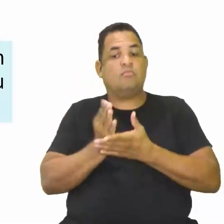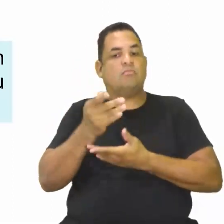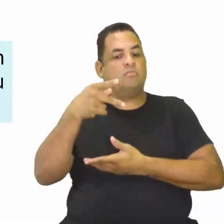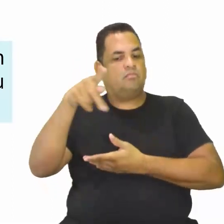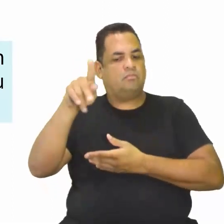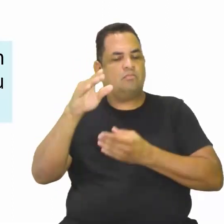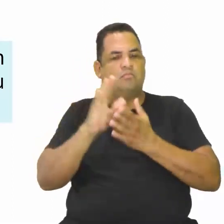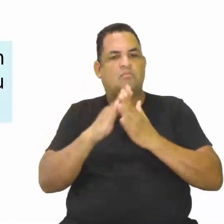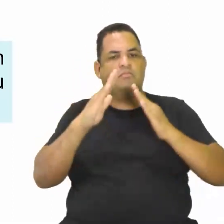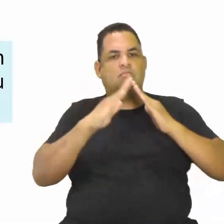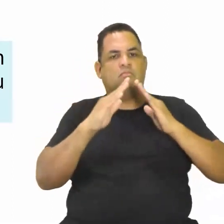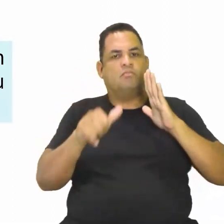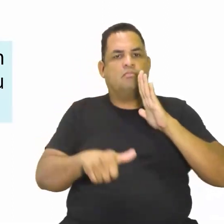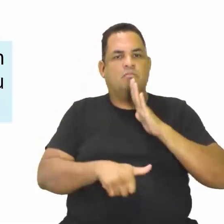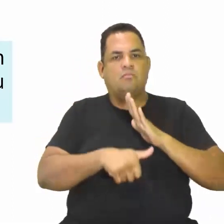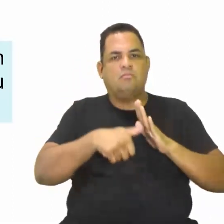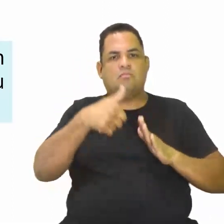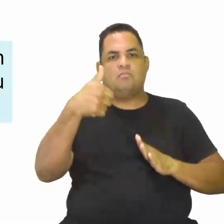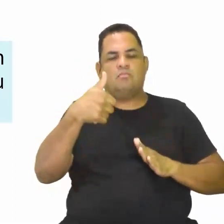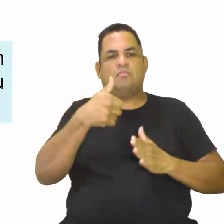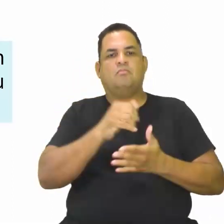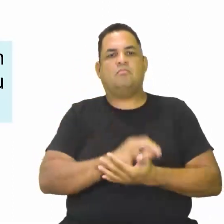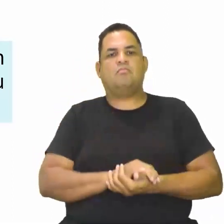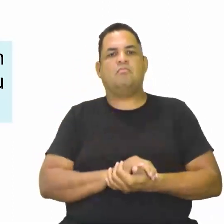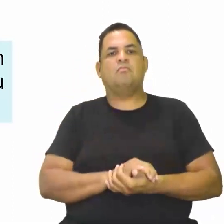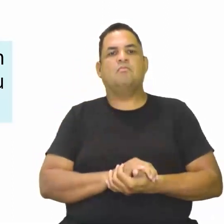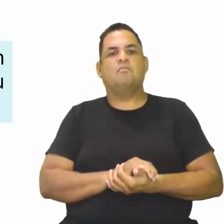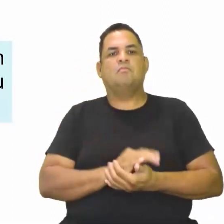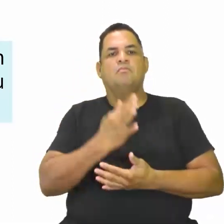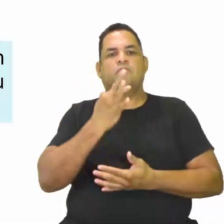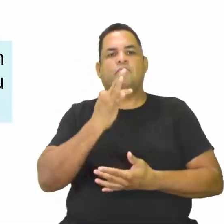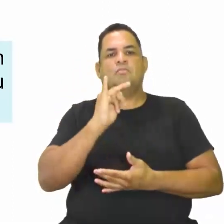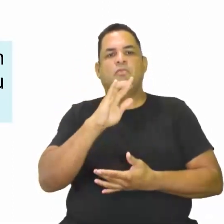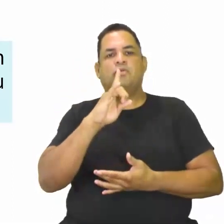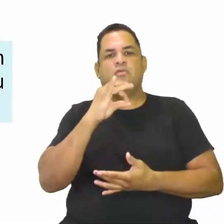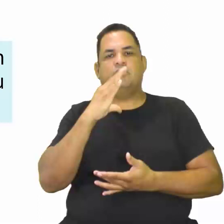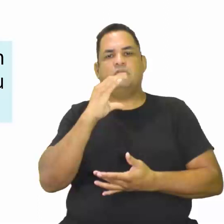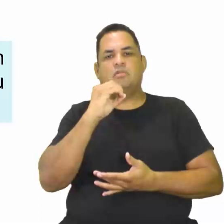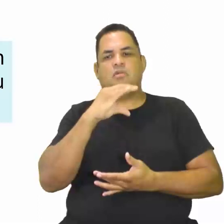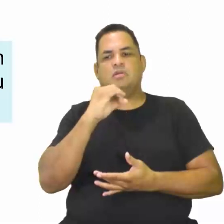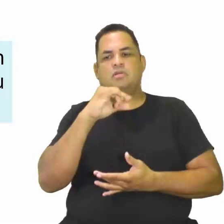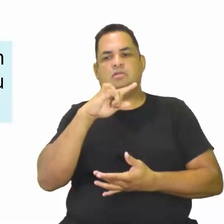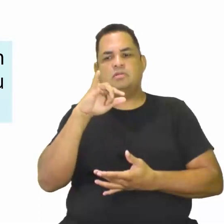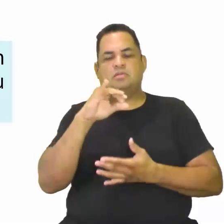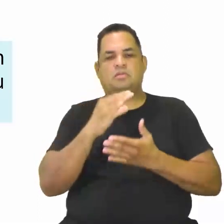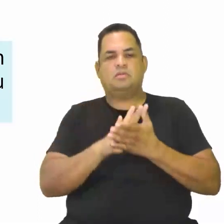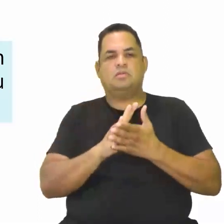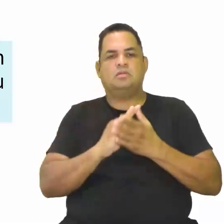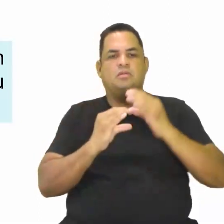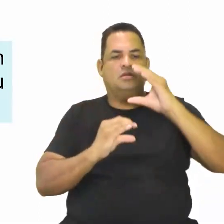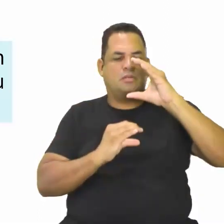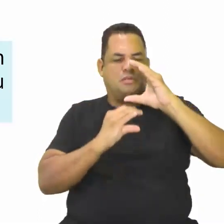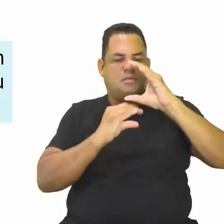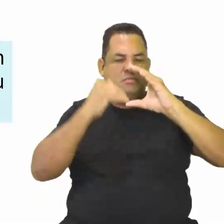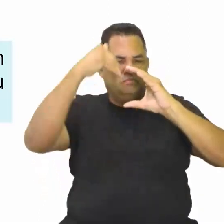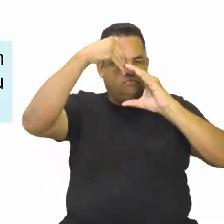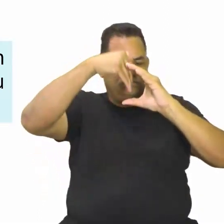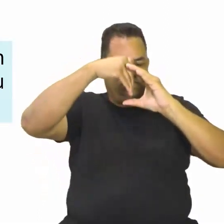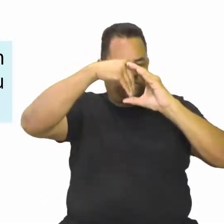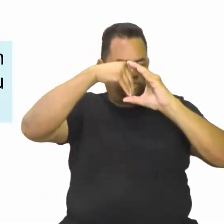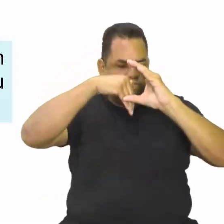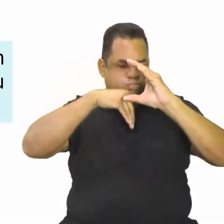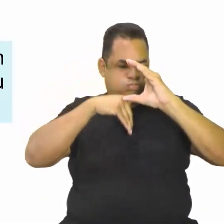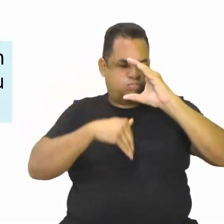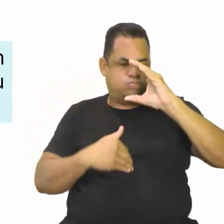Então, primeiro, vamos ver a filtração. É muito comum no seu cotidiano, né?